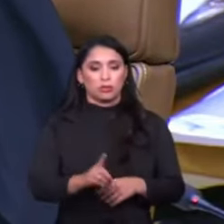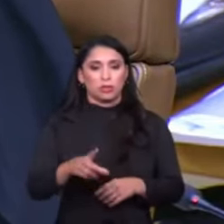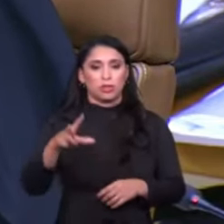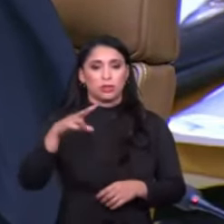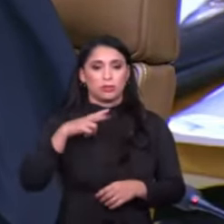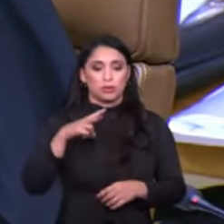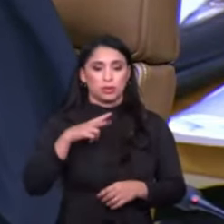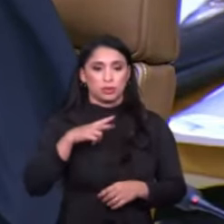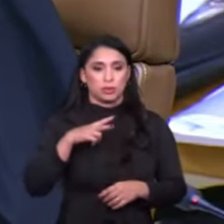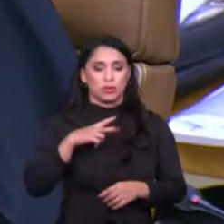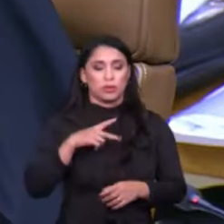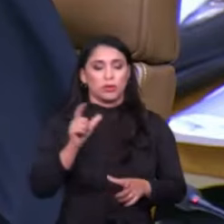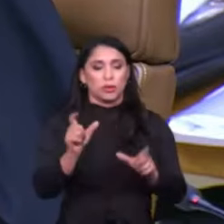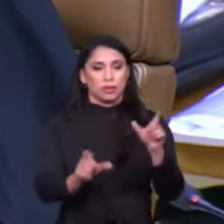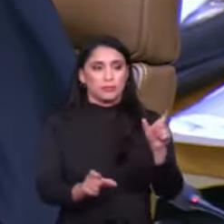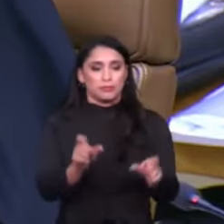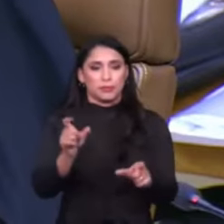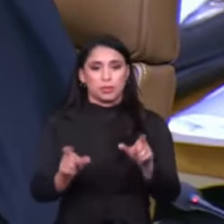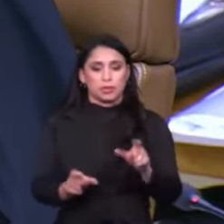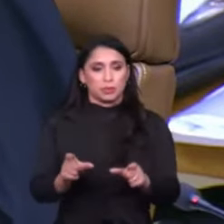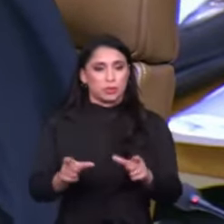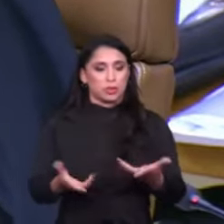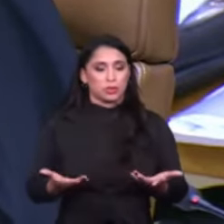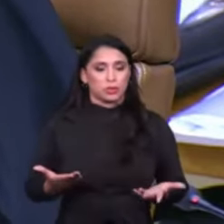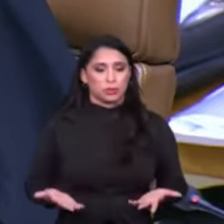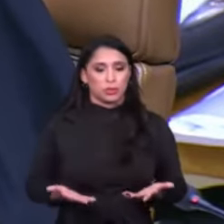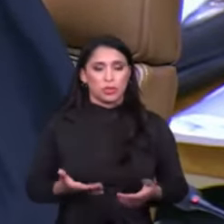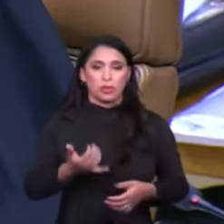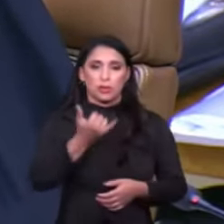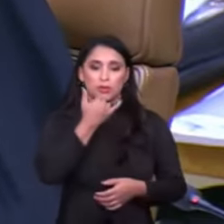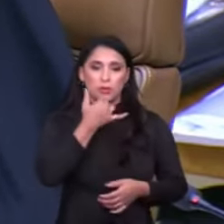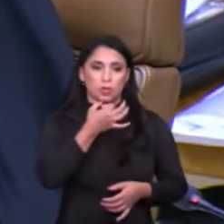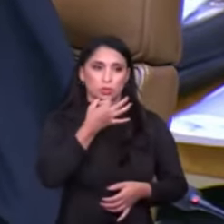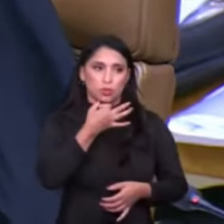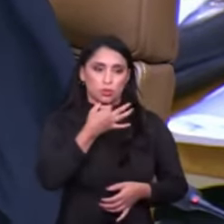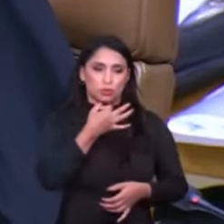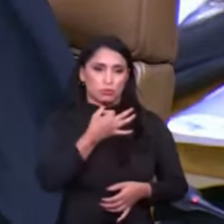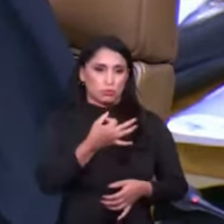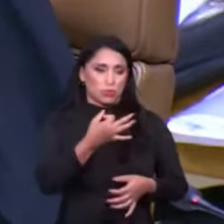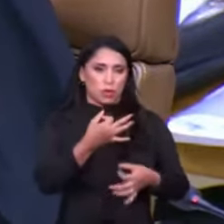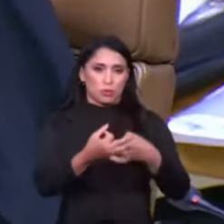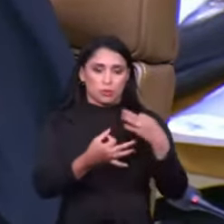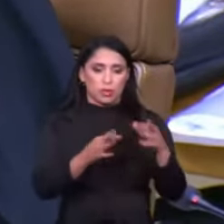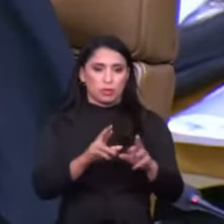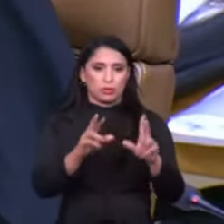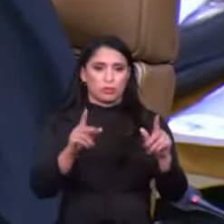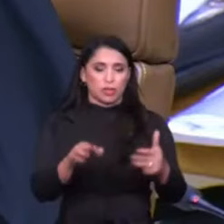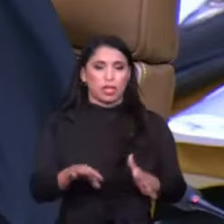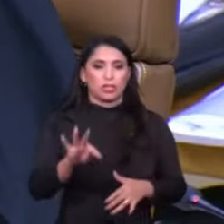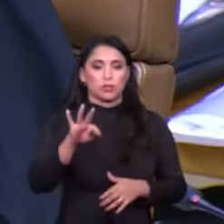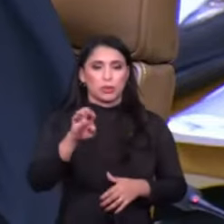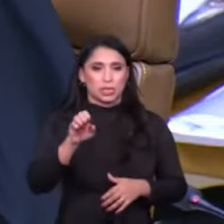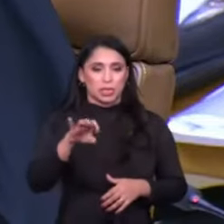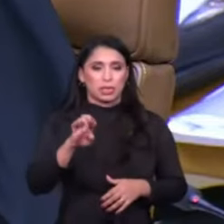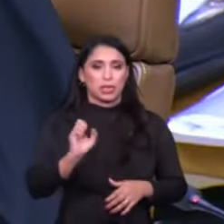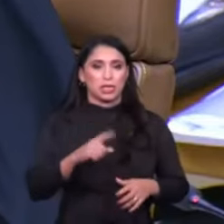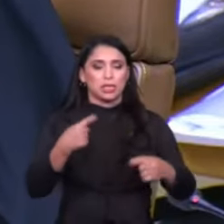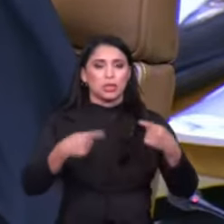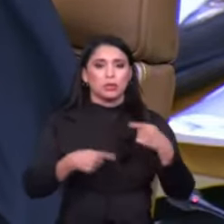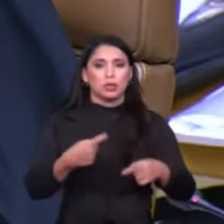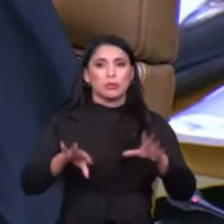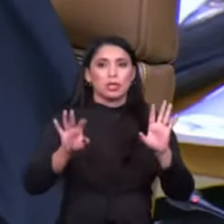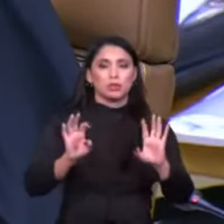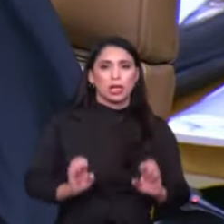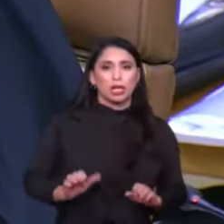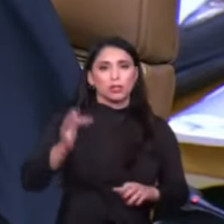das pessoas. Pedindo vênia aos que pensam de modo diverso, a tese recursal está no plano sutil do debate ético,